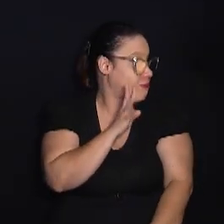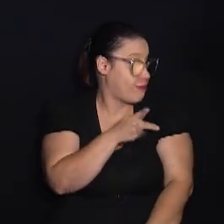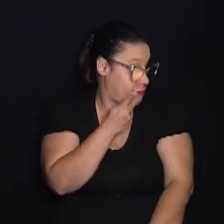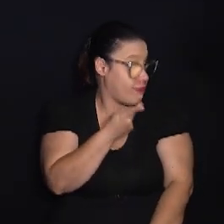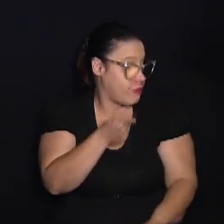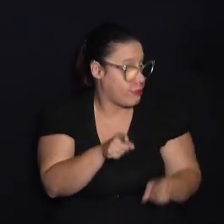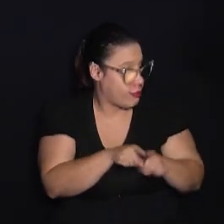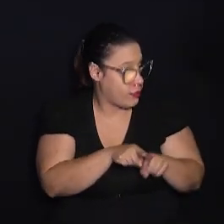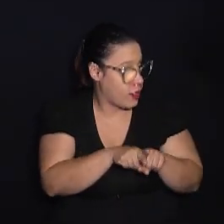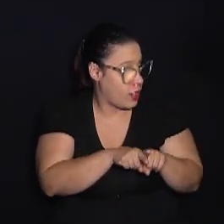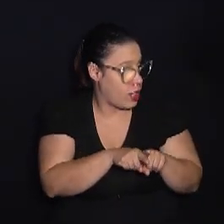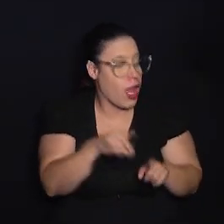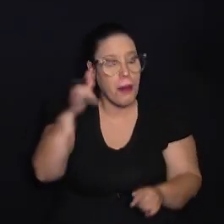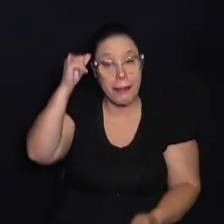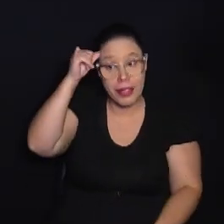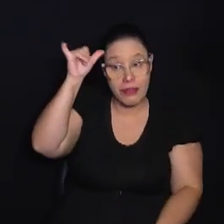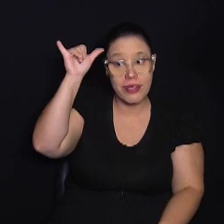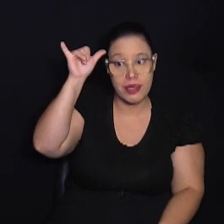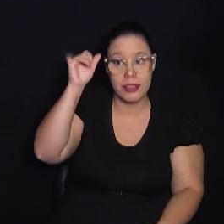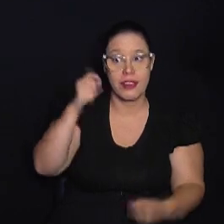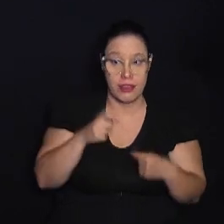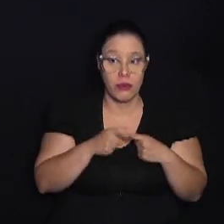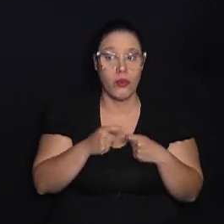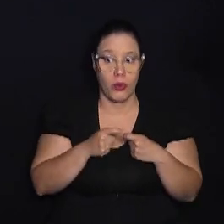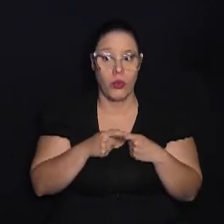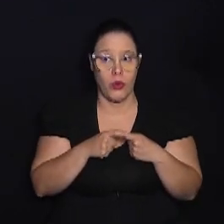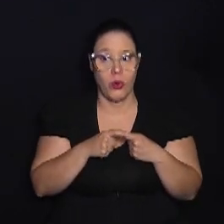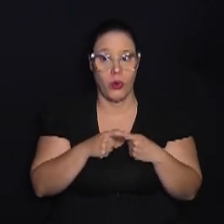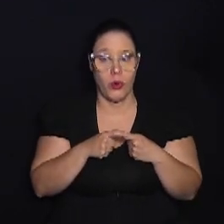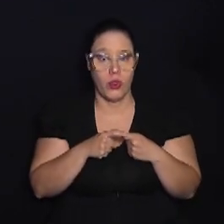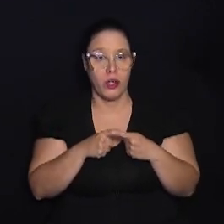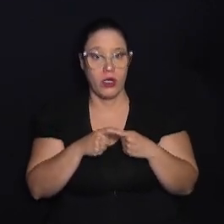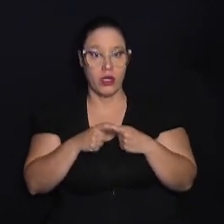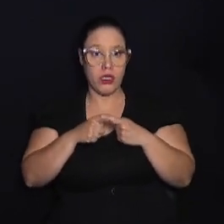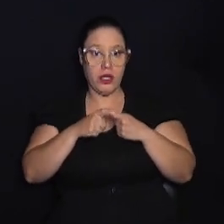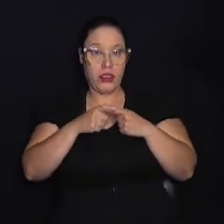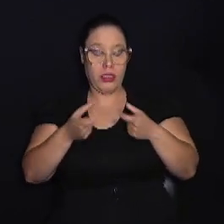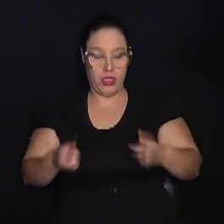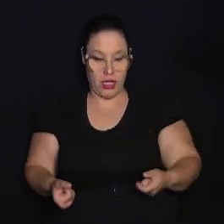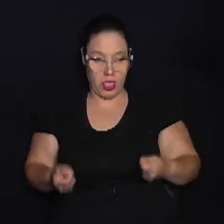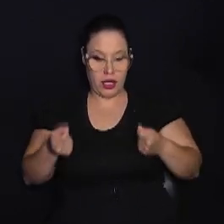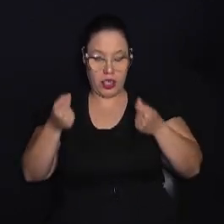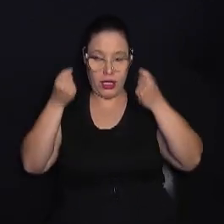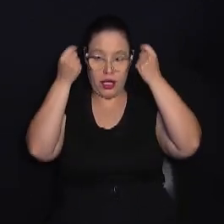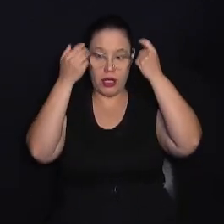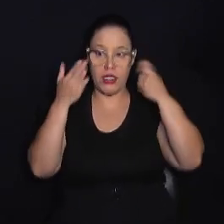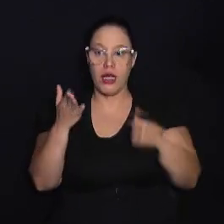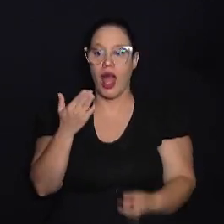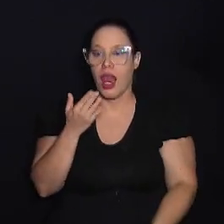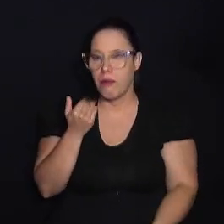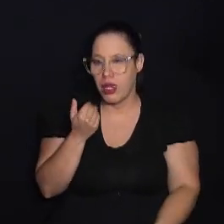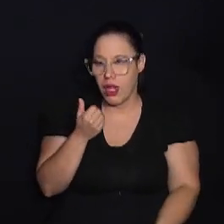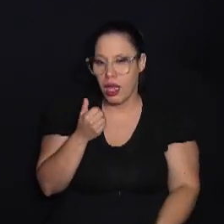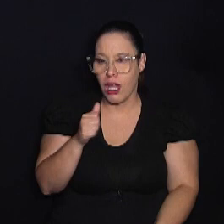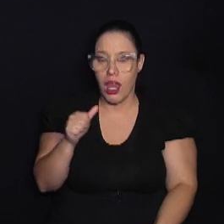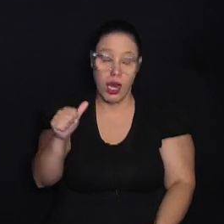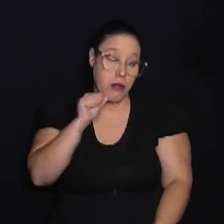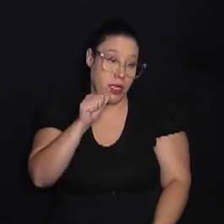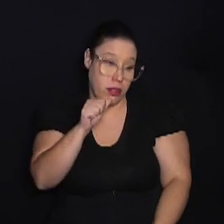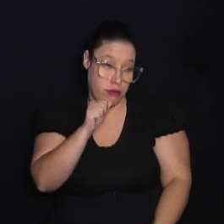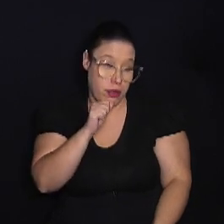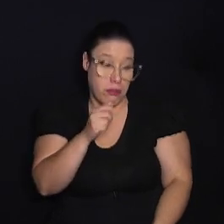também, né, é a prevenção, né, doutora, desse câncer. E como você disse, alimentação, não fumar, não beber. Eu acho que isso